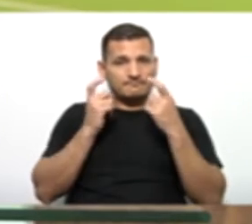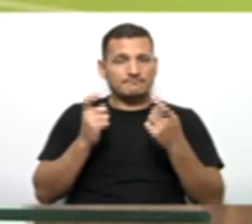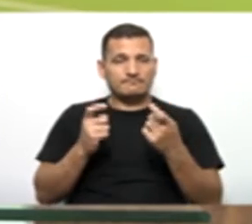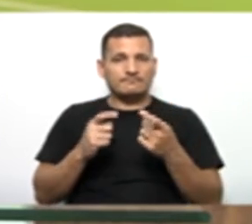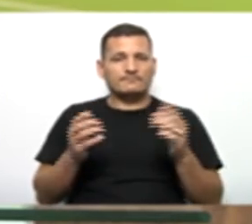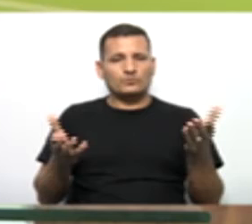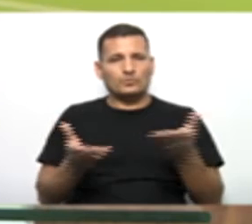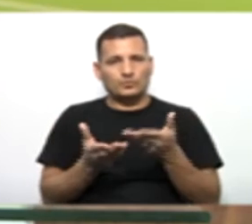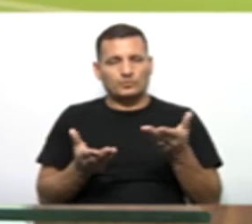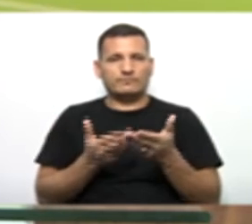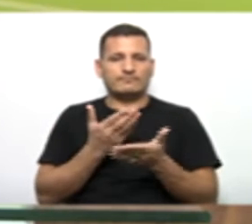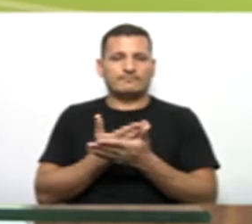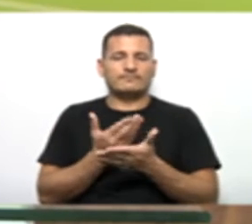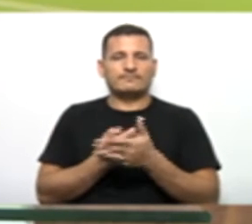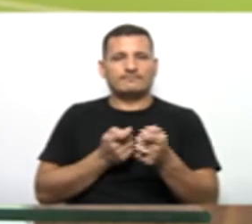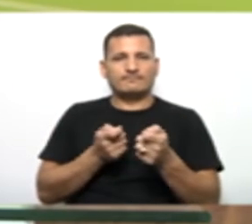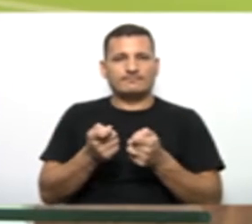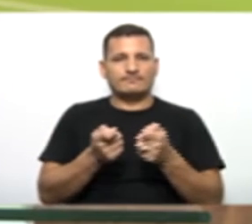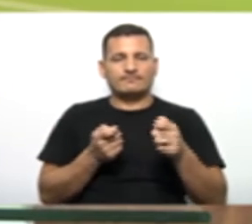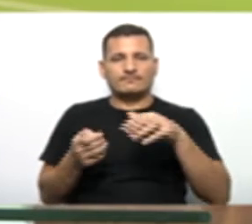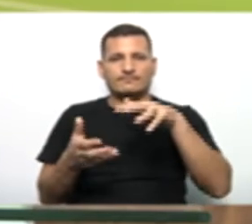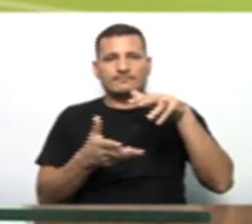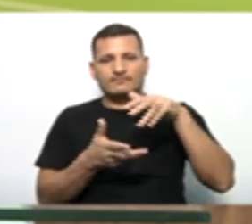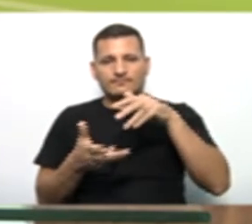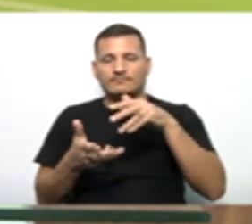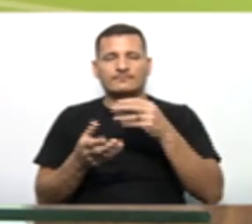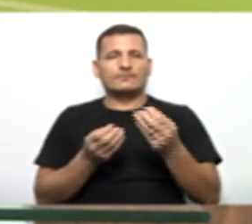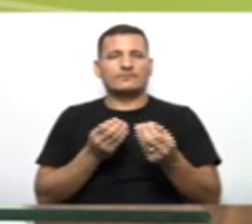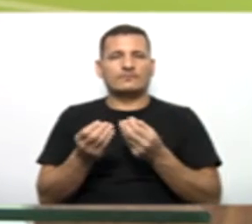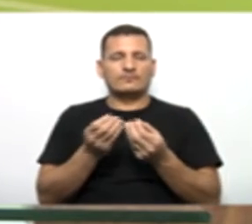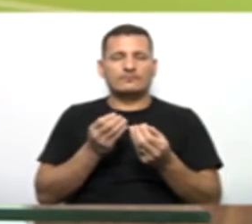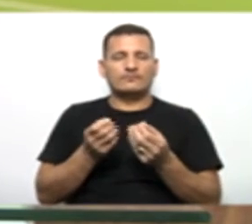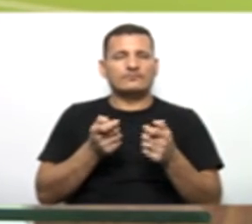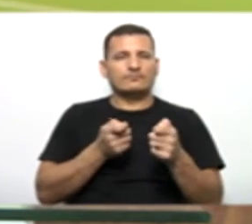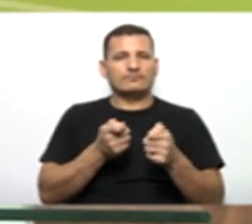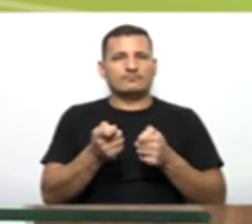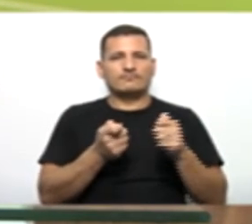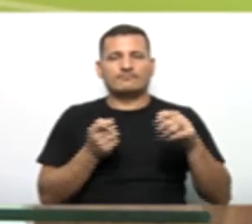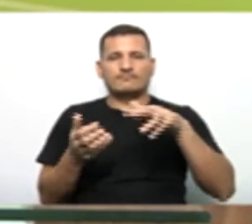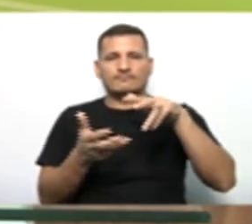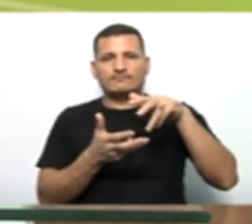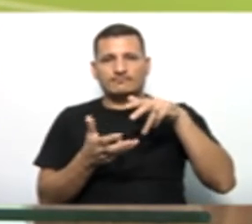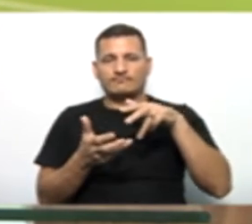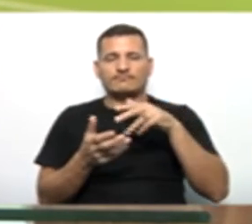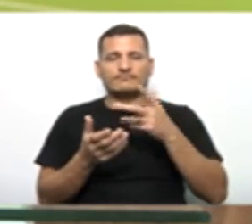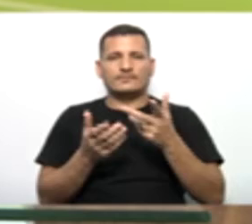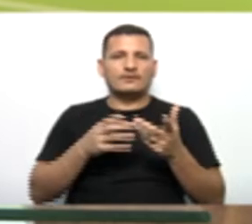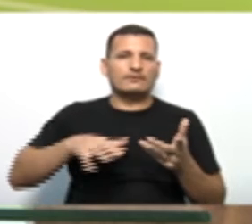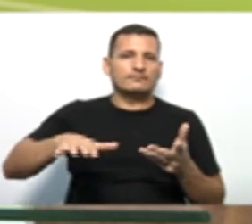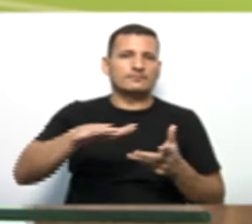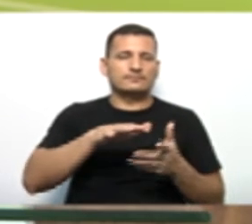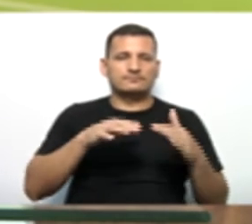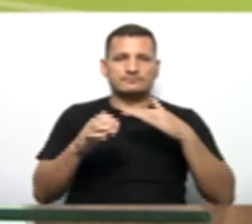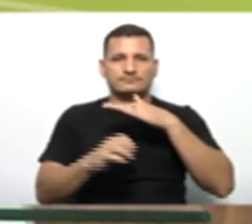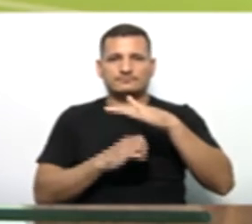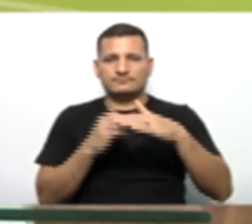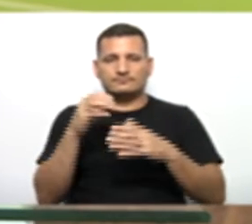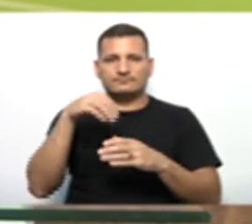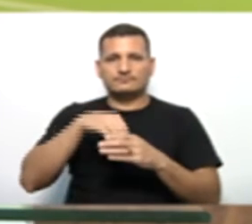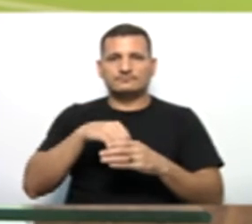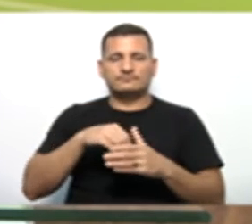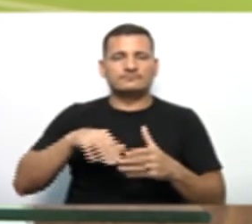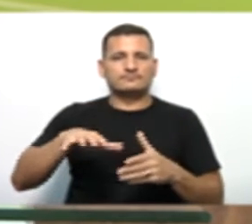de hoje, sustentabilidade, as formas como a sustentabilidade é vista no meio empresarial, dentro da área